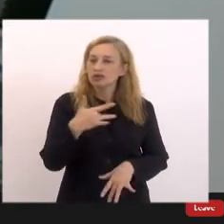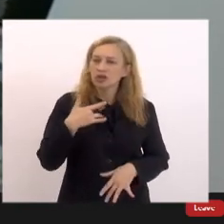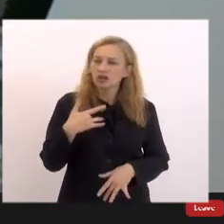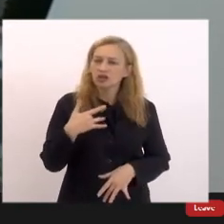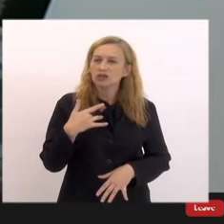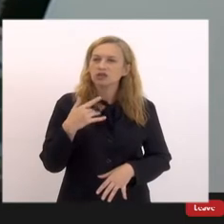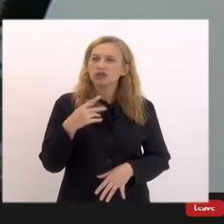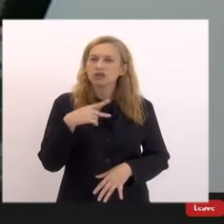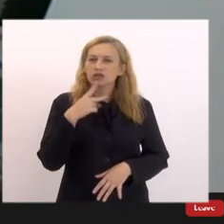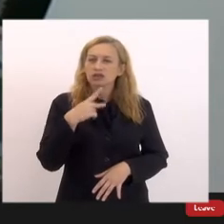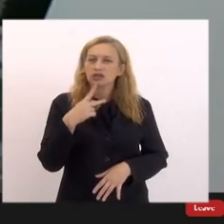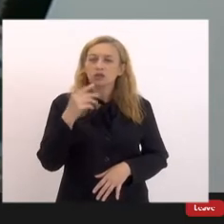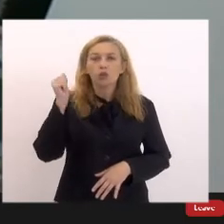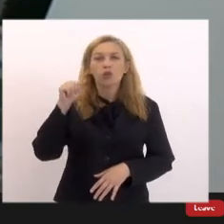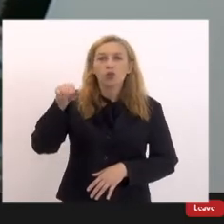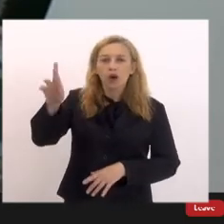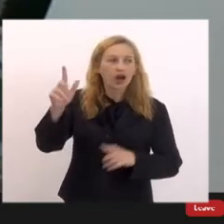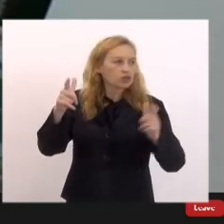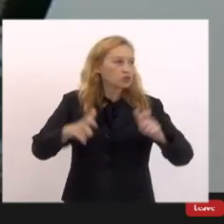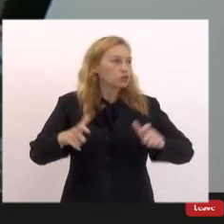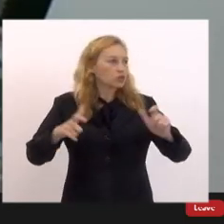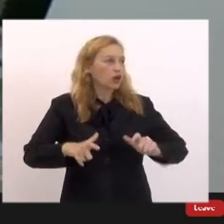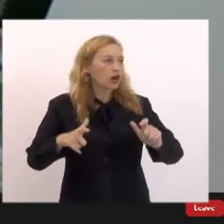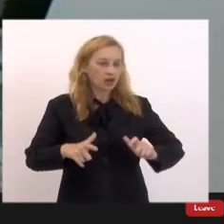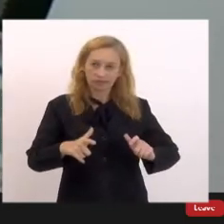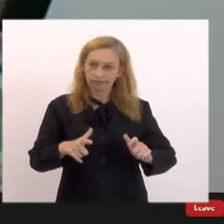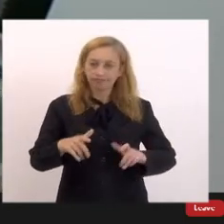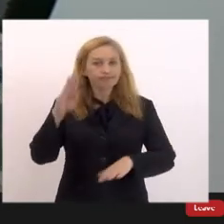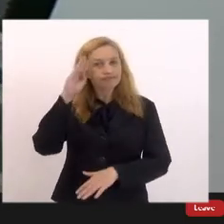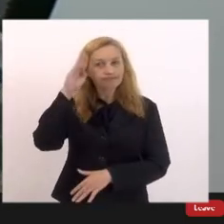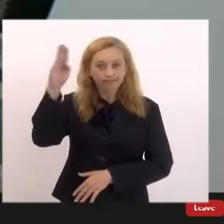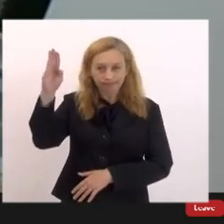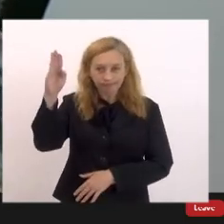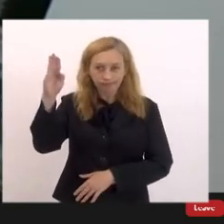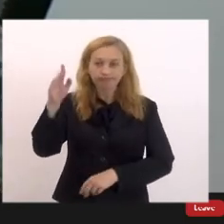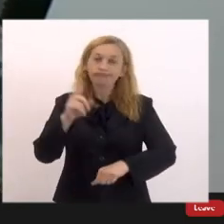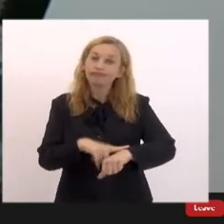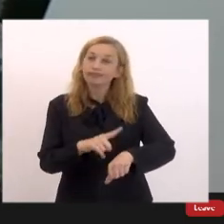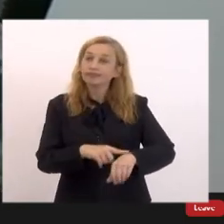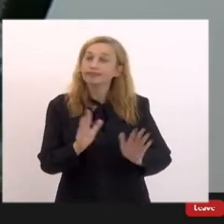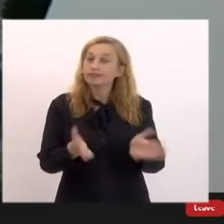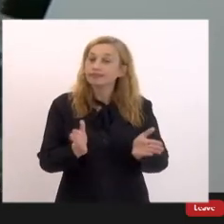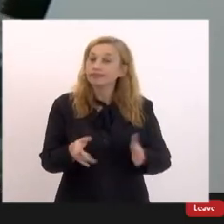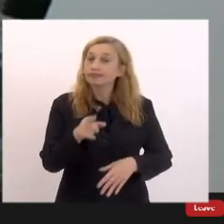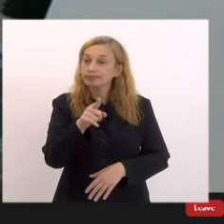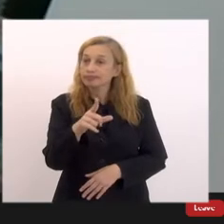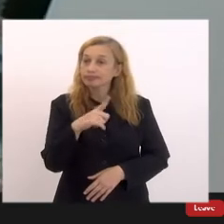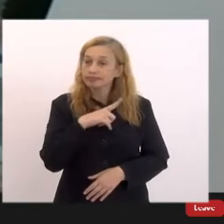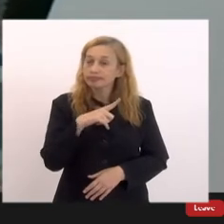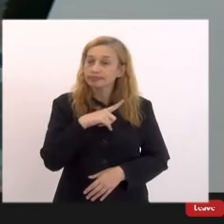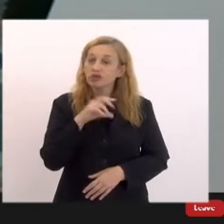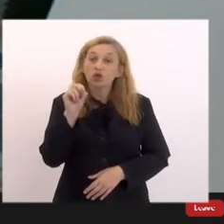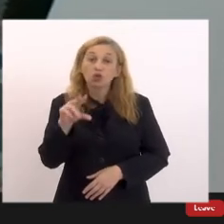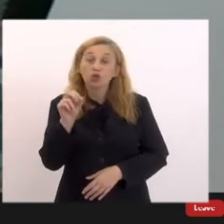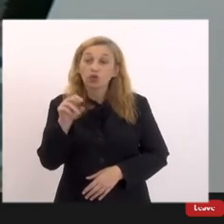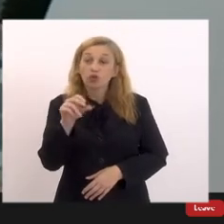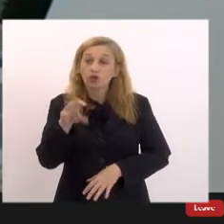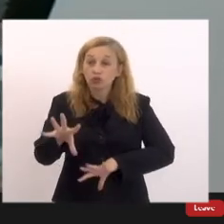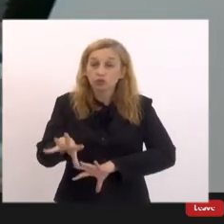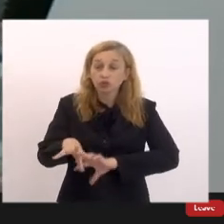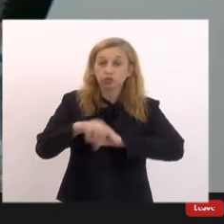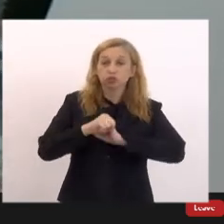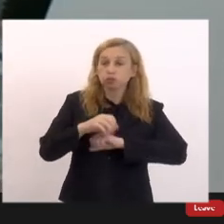a ventilação dos ambientes, isso é fundamental, principalmente no momento atual em que você tem um vírus com uma maior